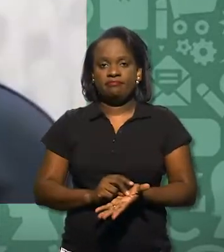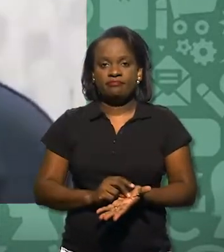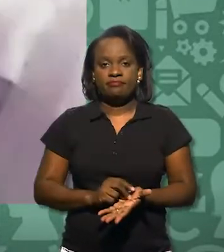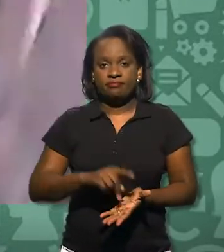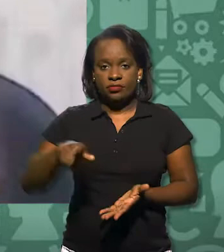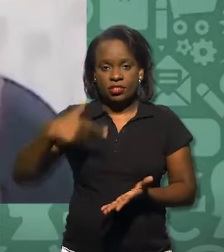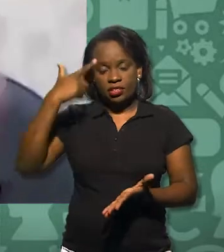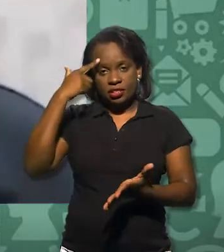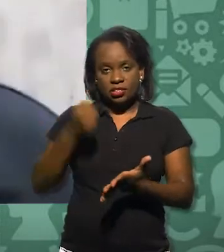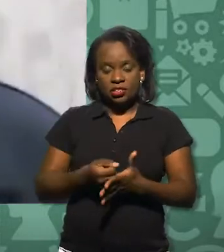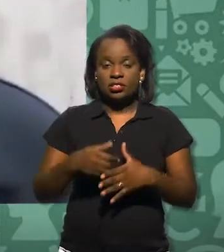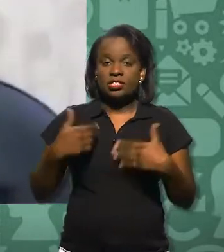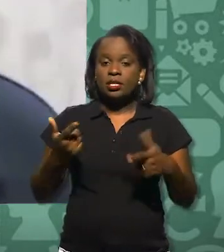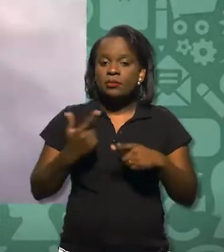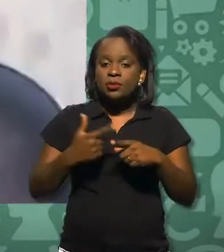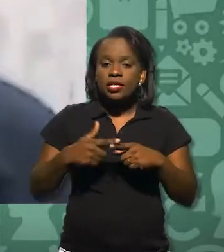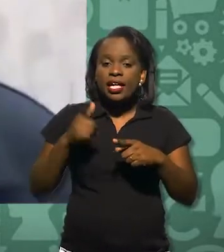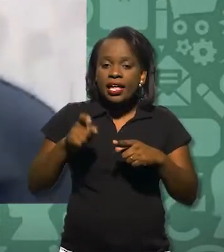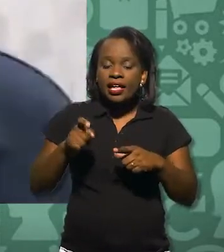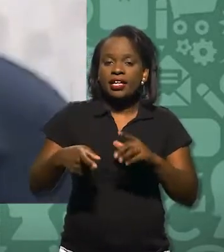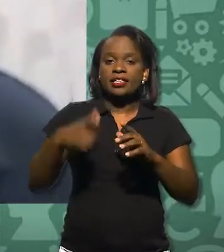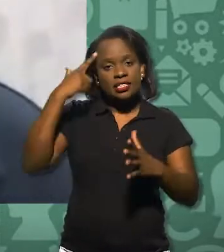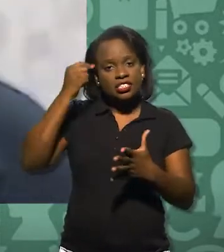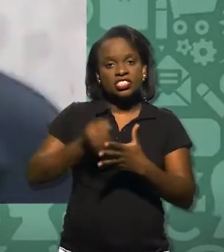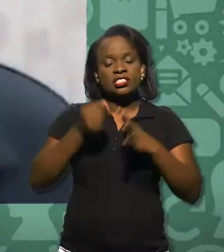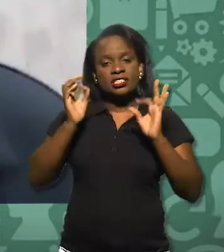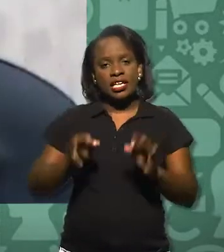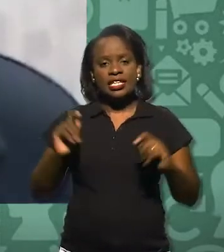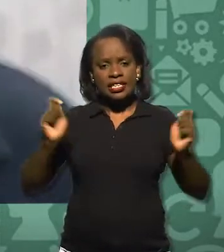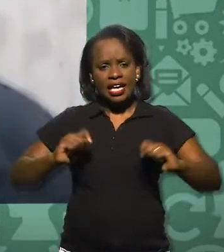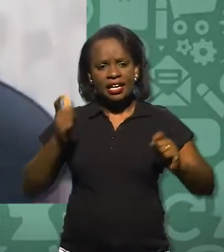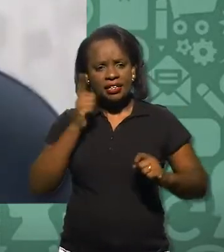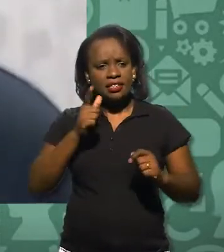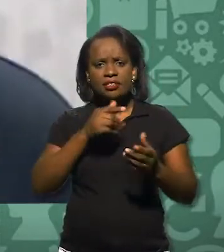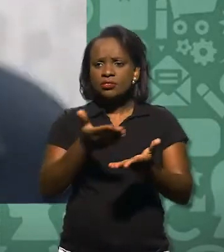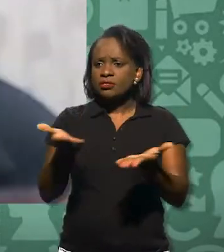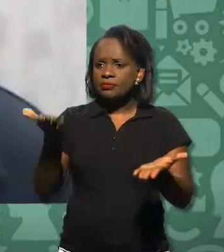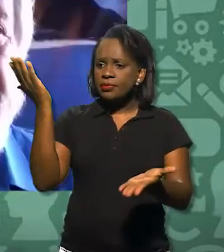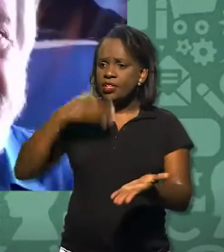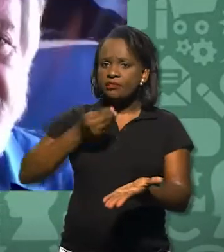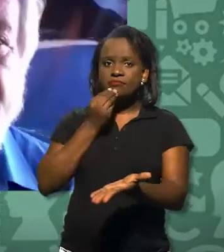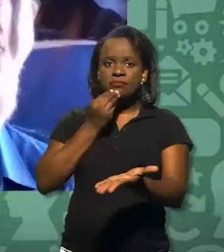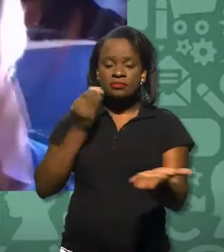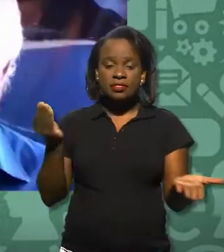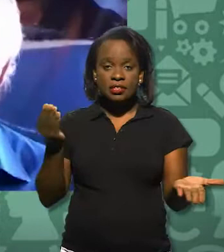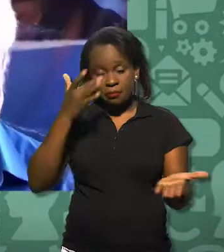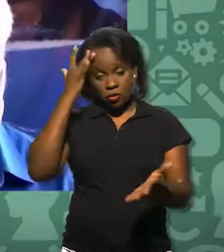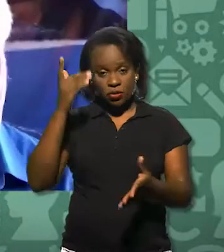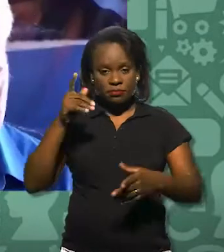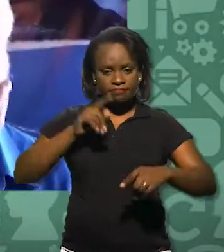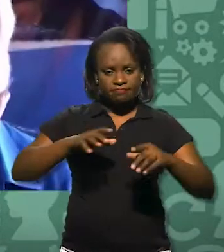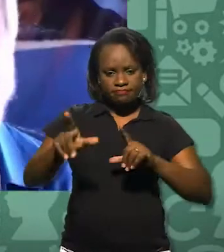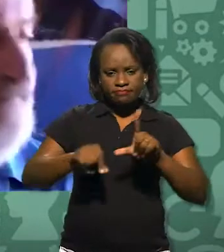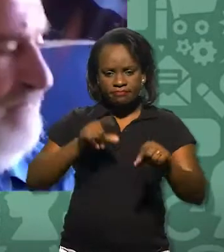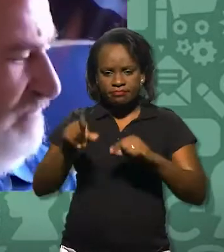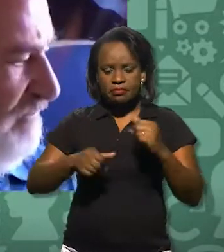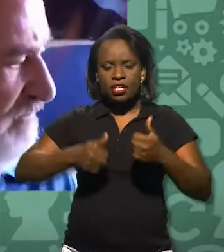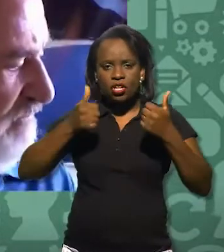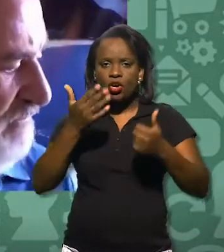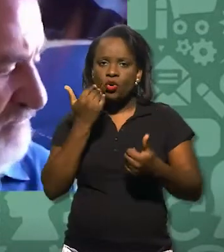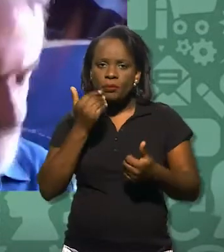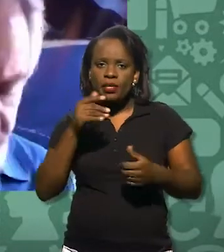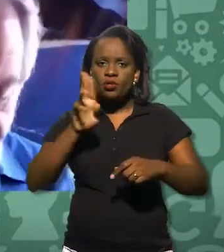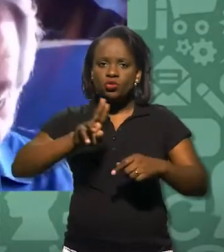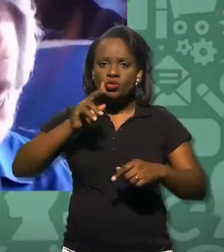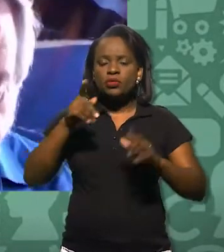isso. Nós decidimos, então, por que não decidir corretamente? Deu para fazer nesse período, as pessoas administraram melhor, otimizaram